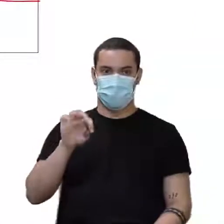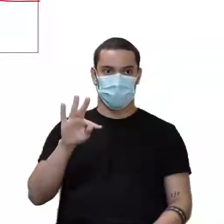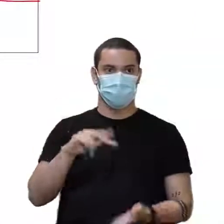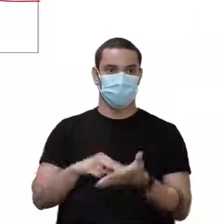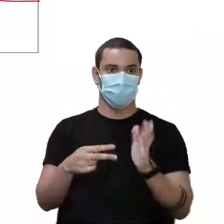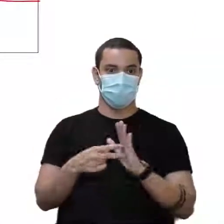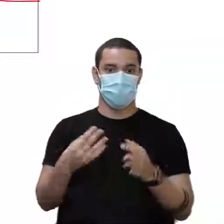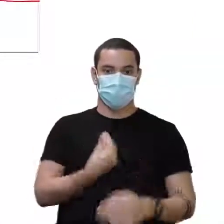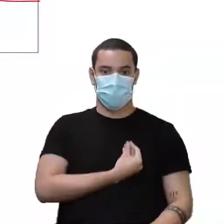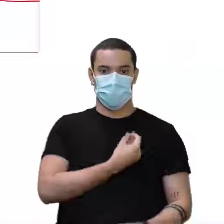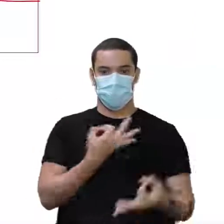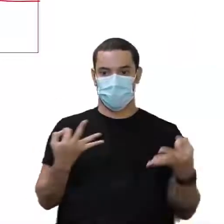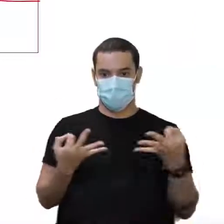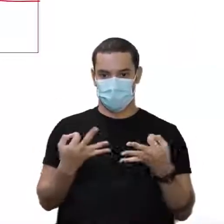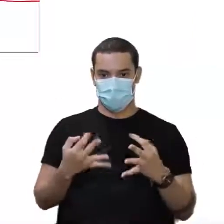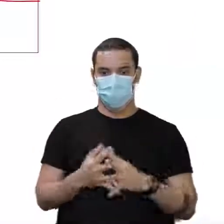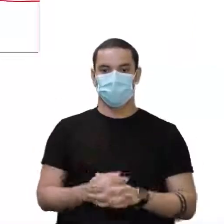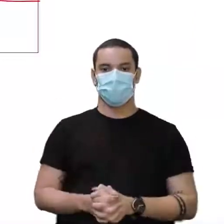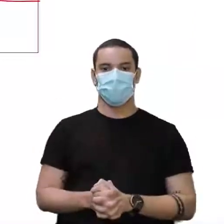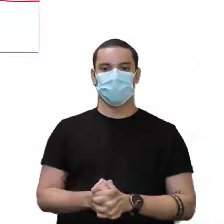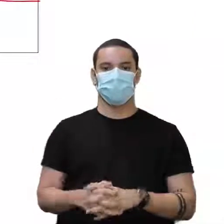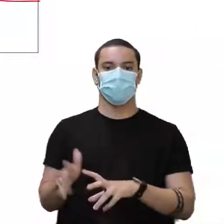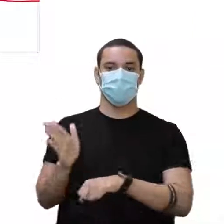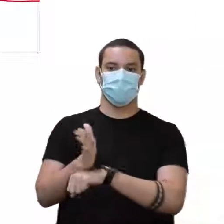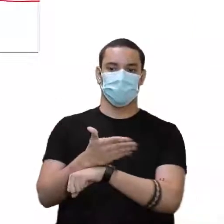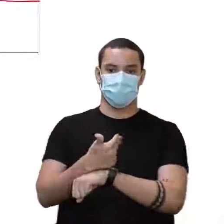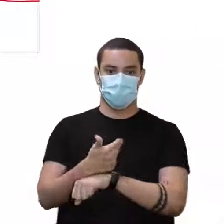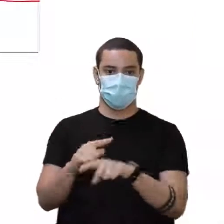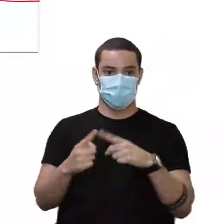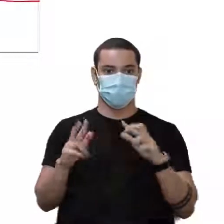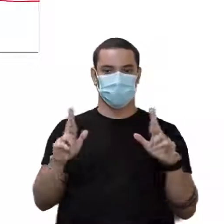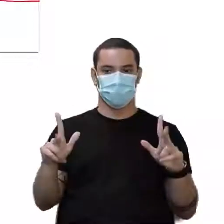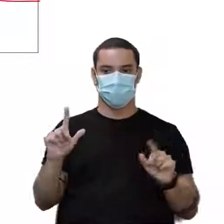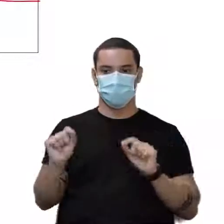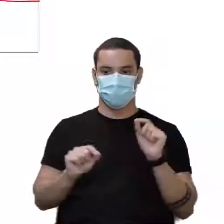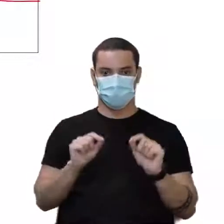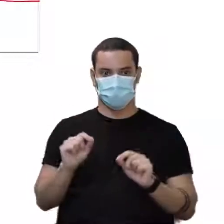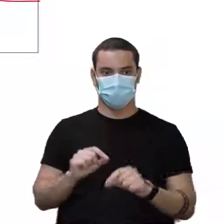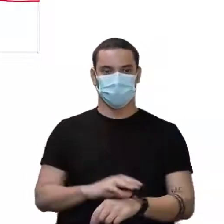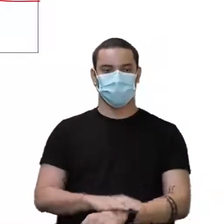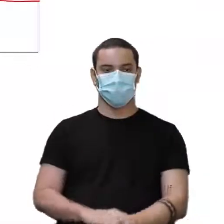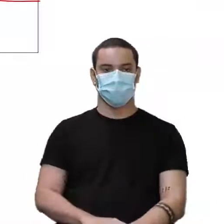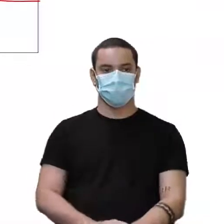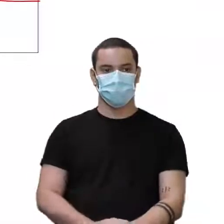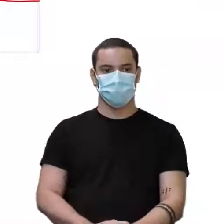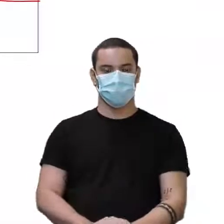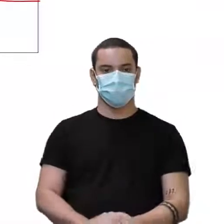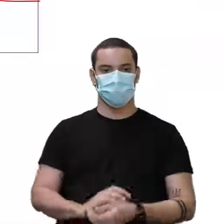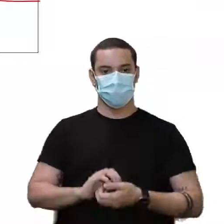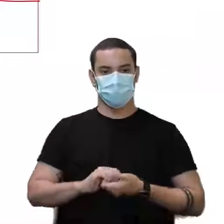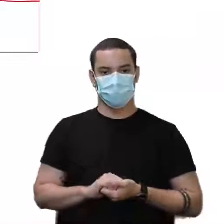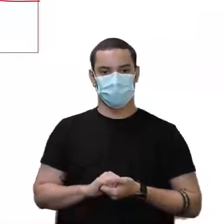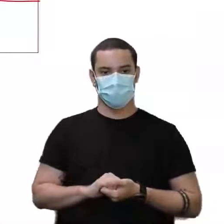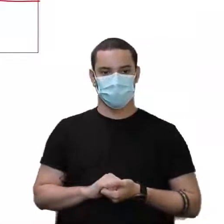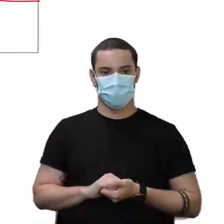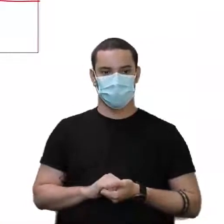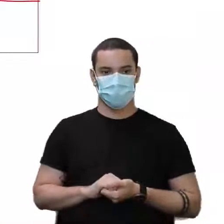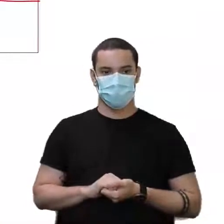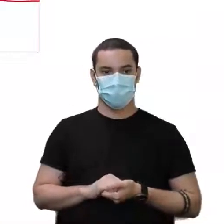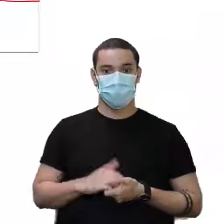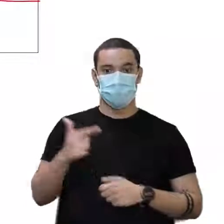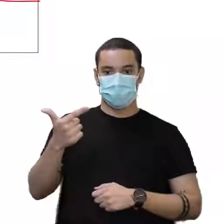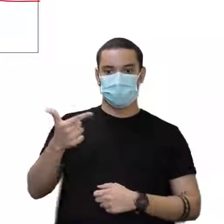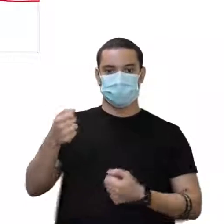presente perfeito. E o before é antes. A diferença é o seguinte, na segunda ele fala que o Mark e a Joana, eles